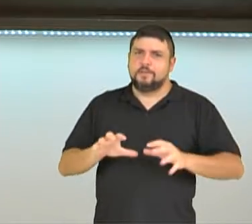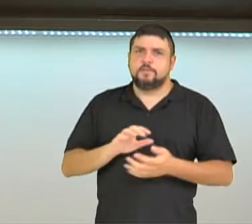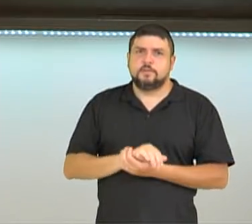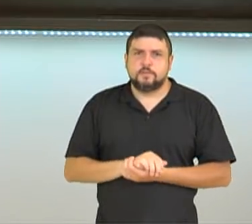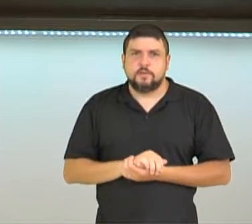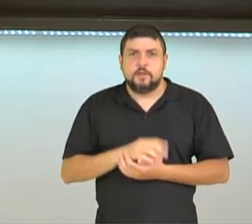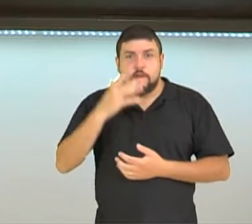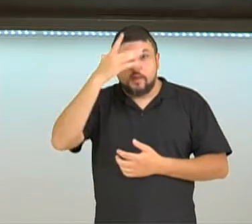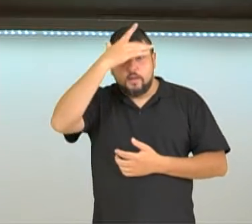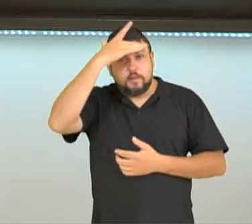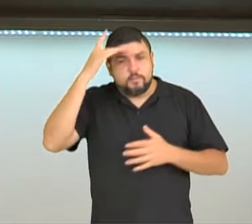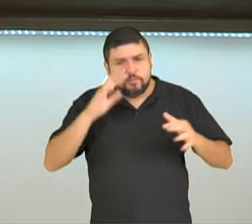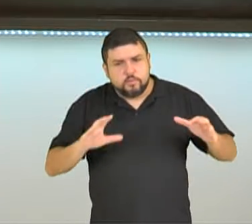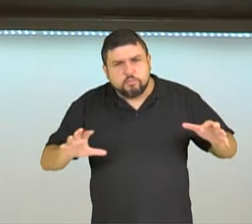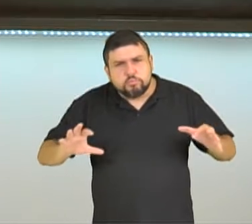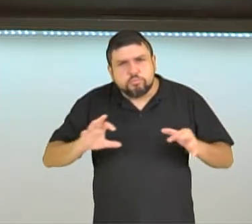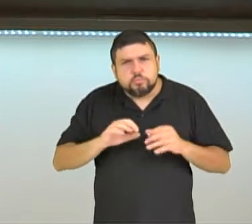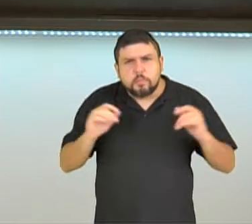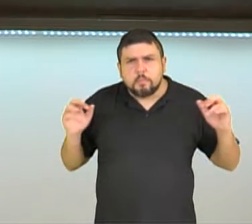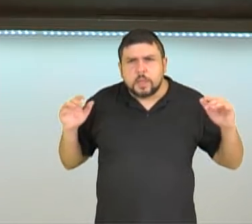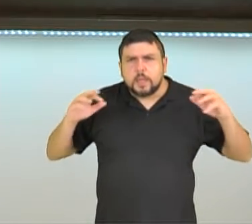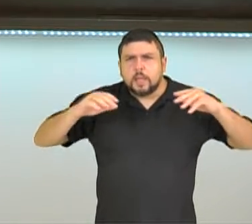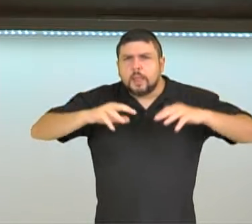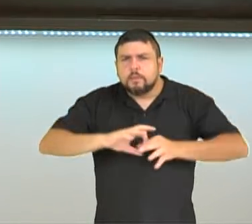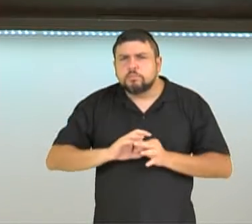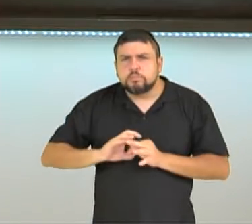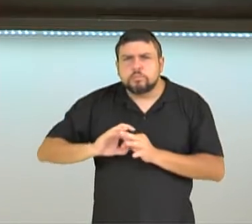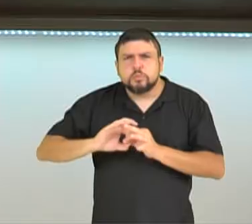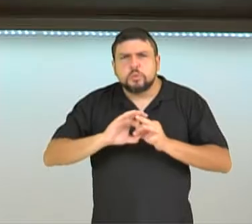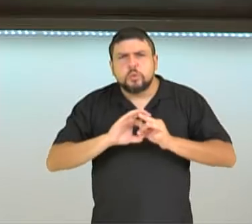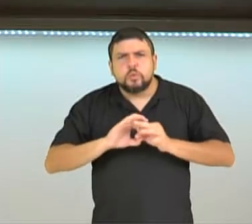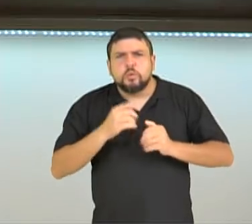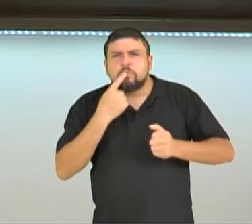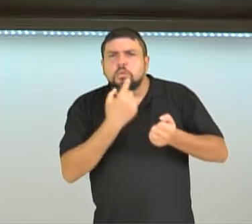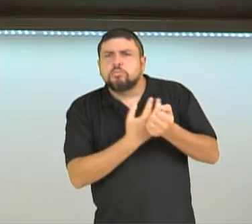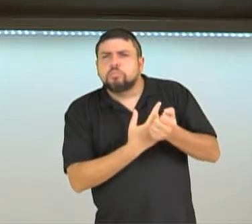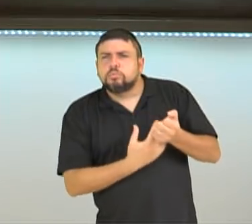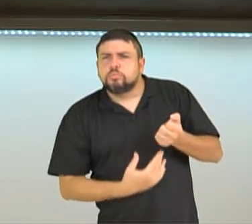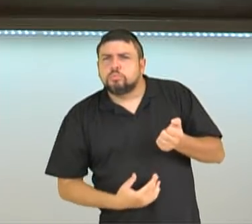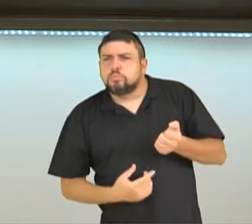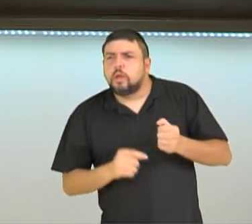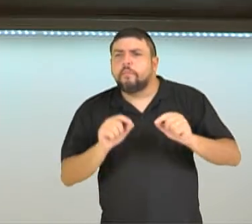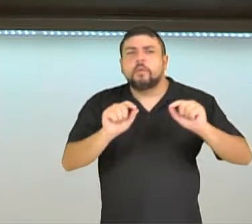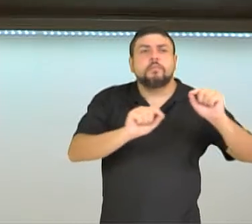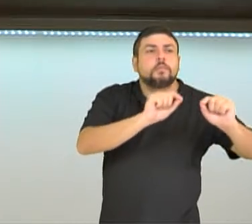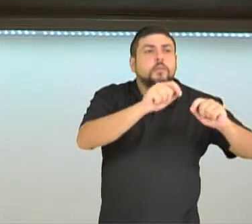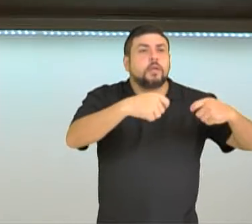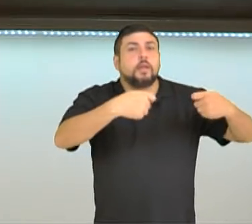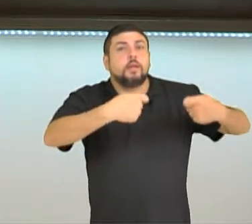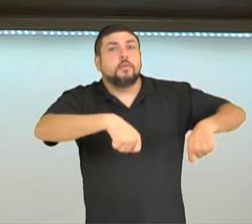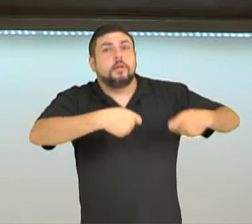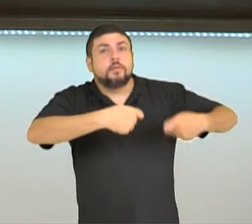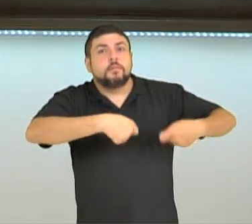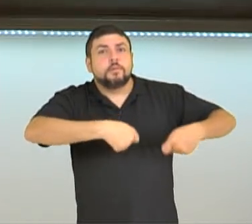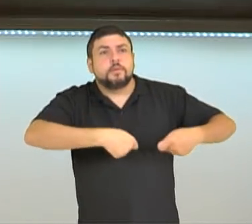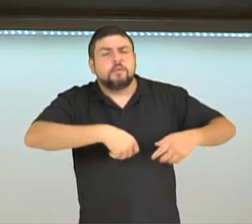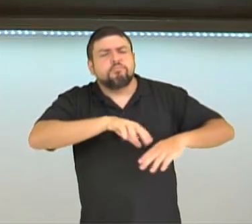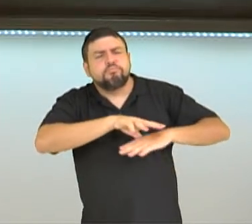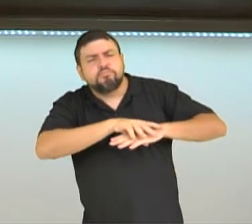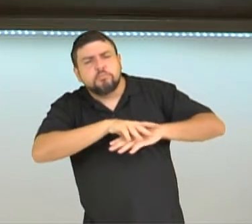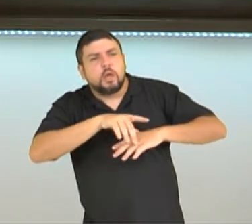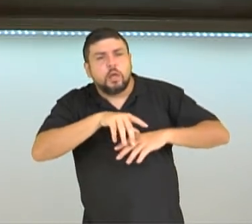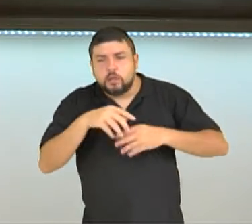doação das pessoas, doando seu sangue, o hemocentro fará diferença na vida de cada pessoa que precisa de